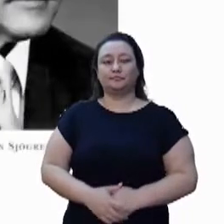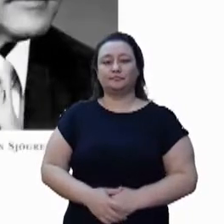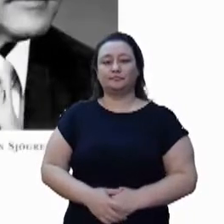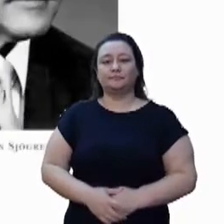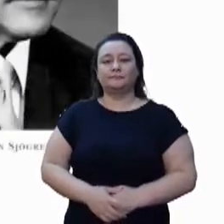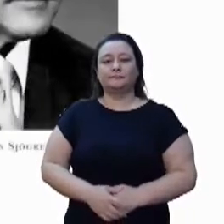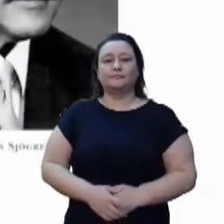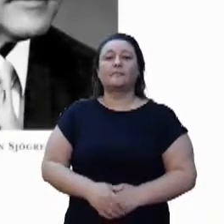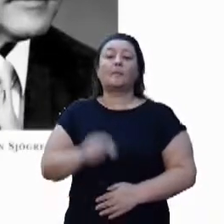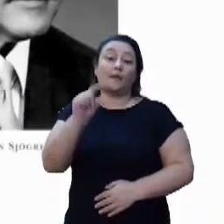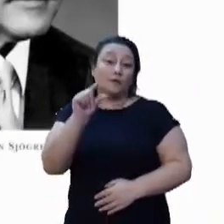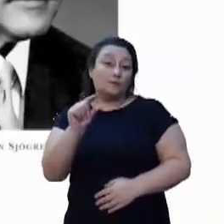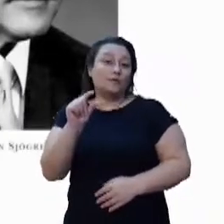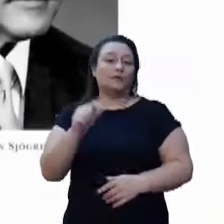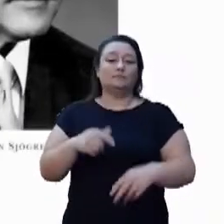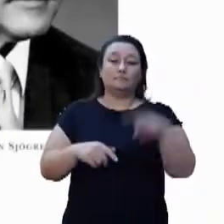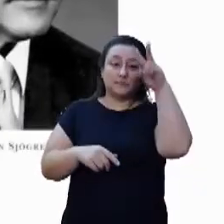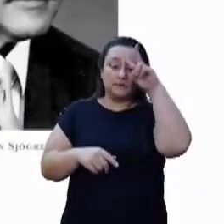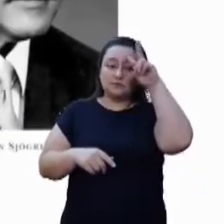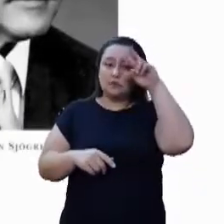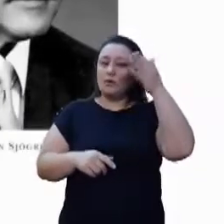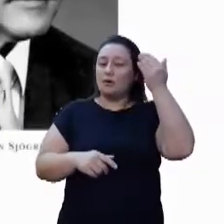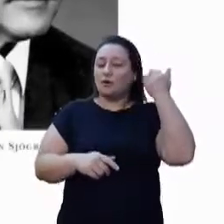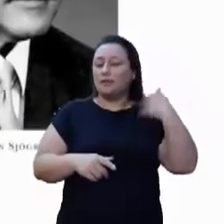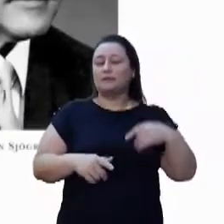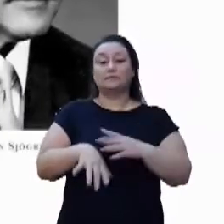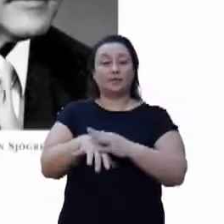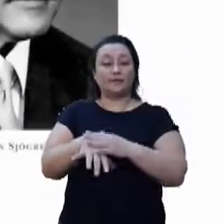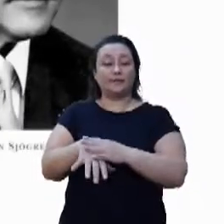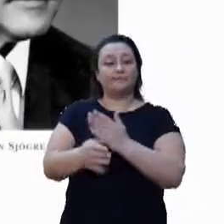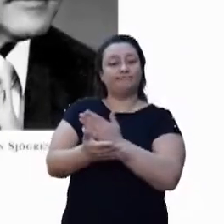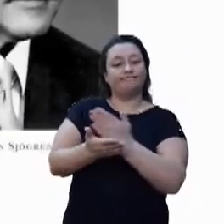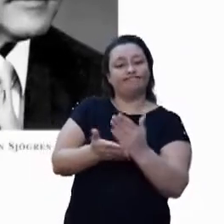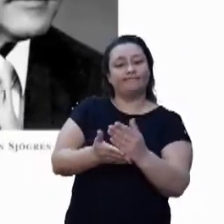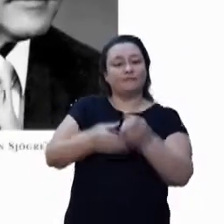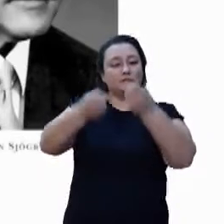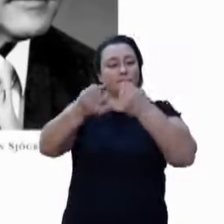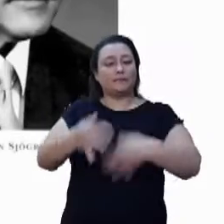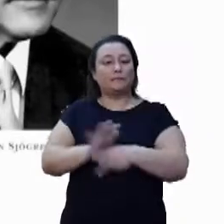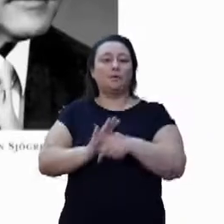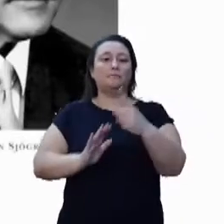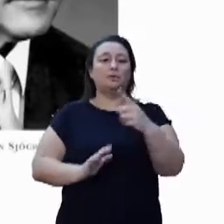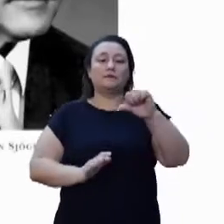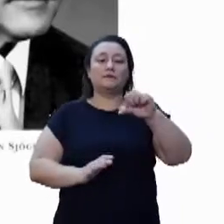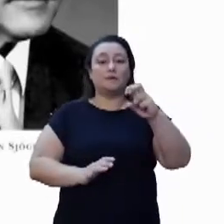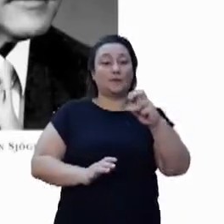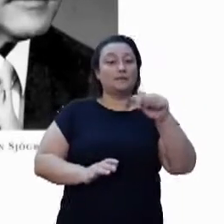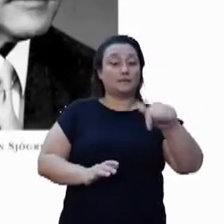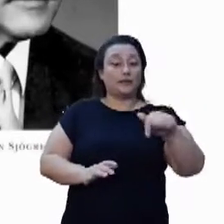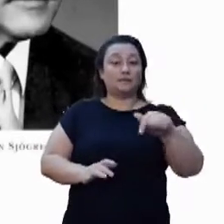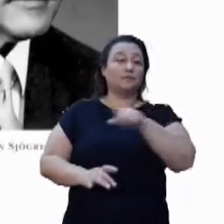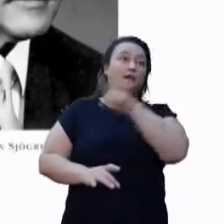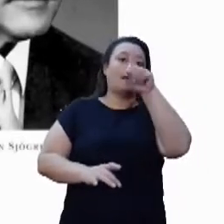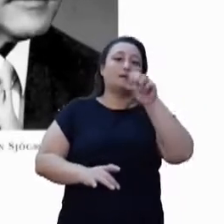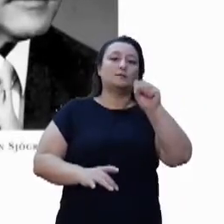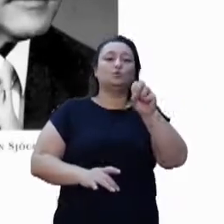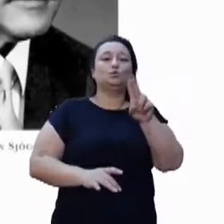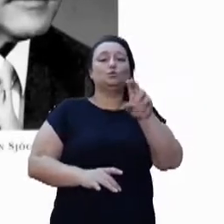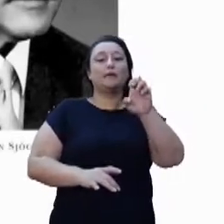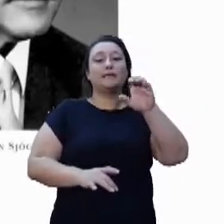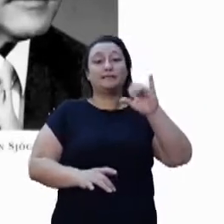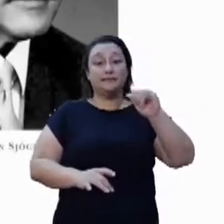Um pouquinho em relação ao histórico dessa síndrome, ela foi inicialmente descrita em 1957 na Suécia por